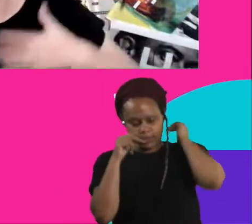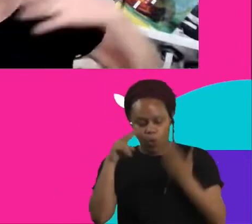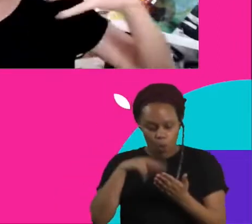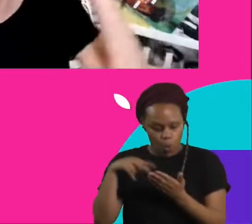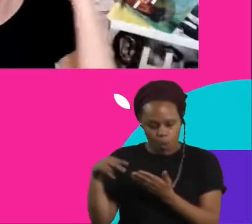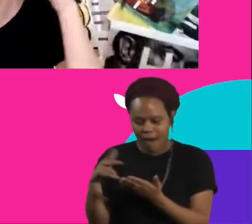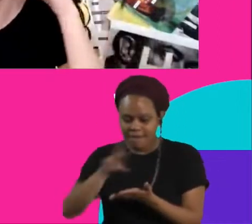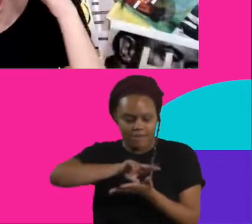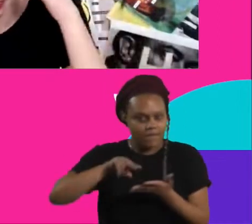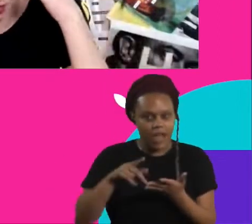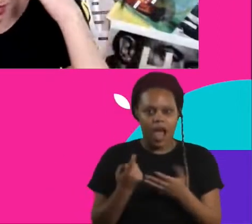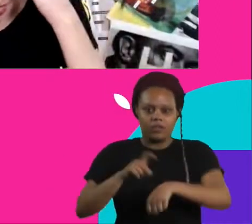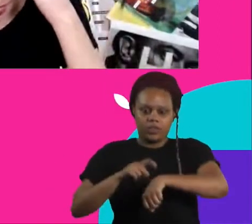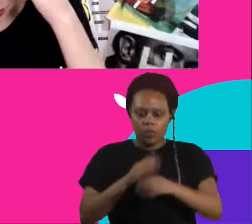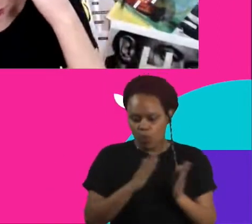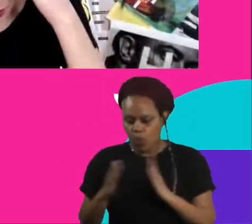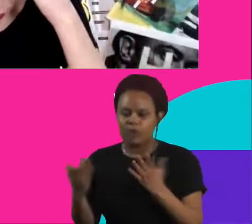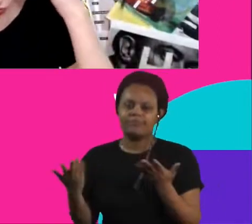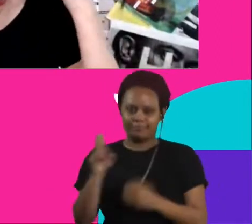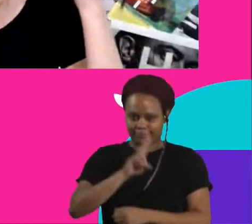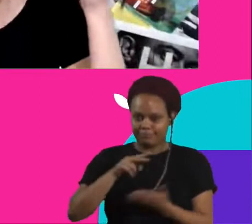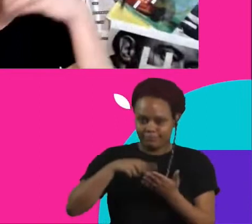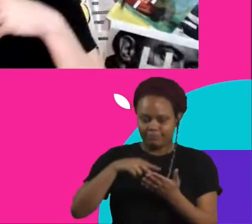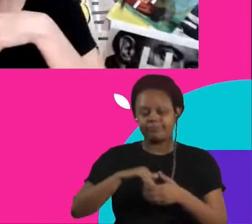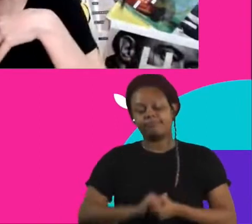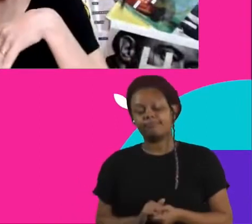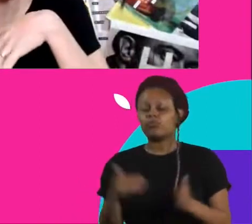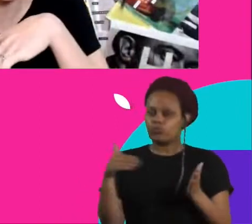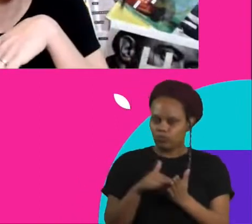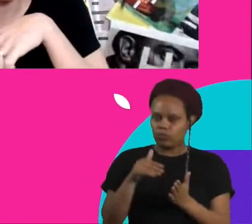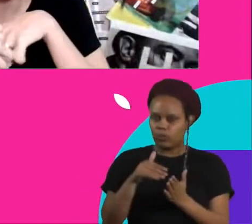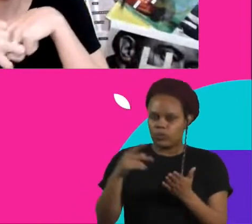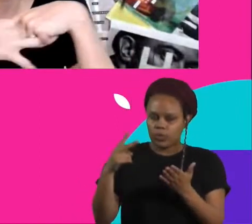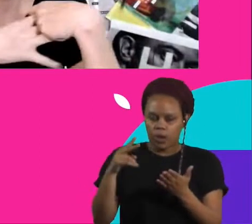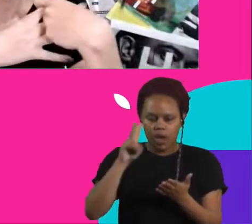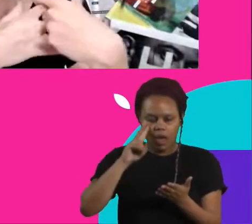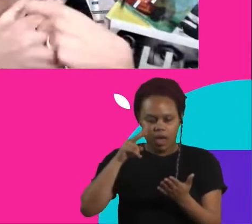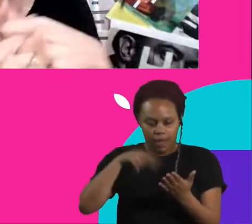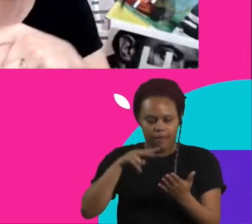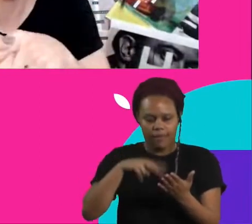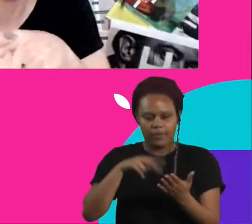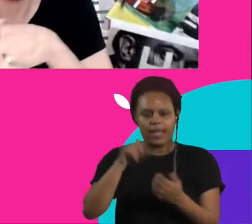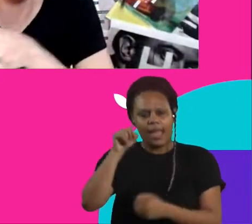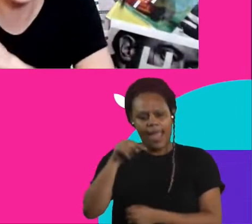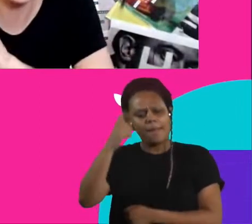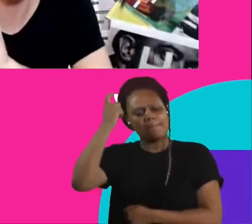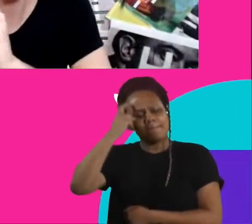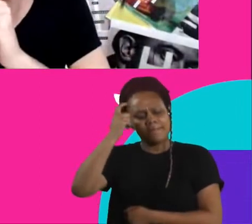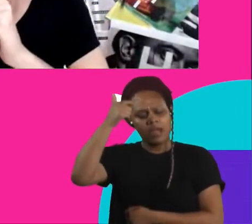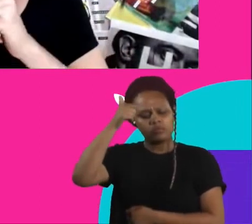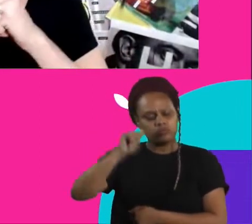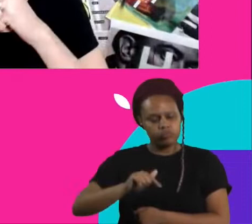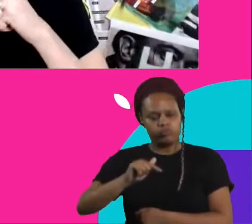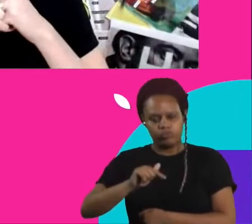livros ao mesmo tempo, assim, meio caoticamente. E eu tava lendo um último livro que chama Think Again, Pense de Novo, do Adam Grant,